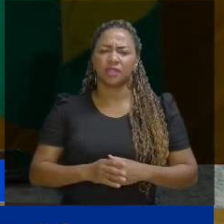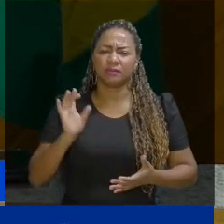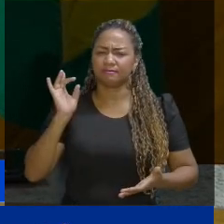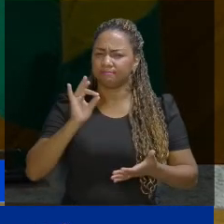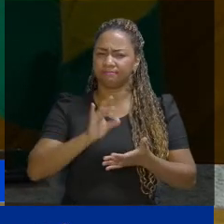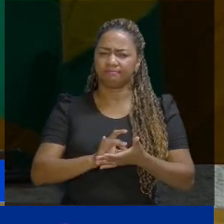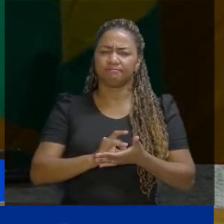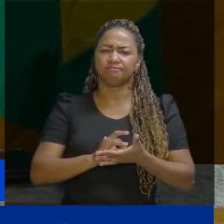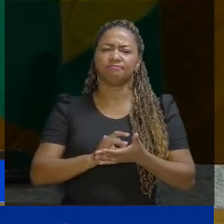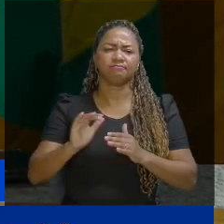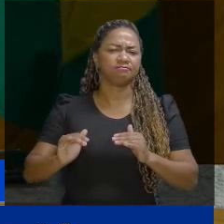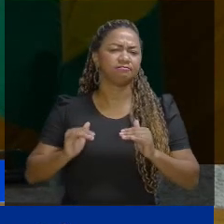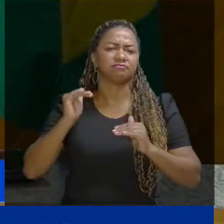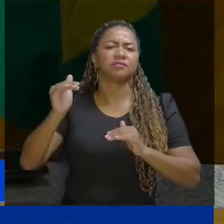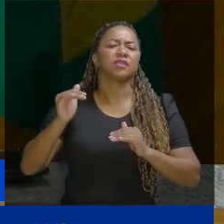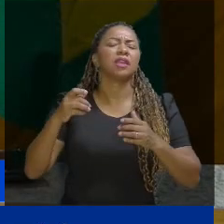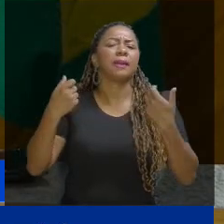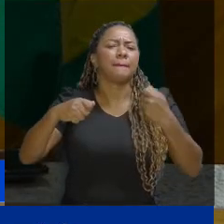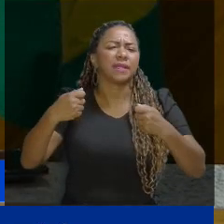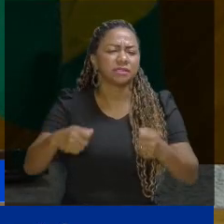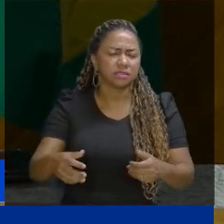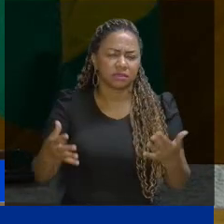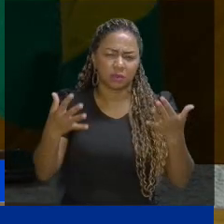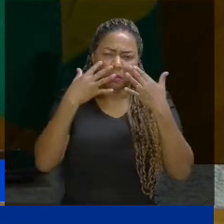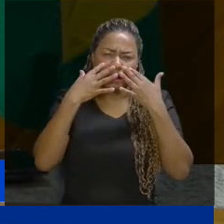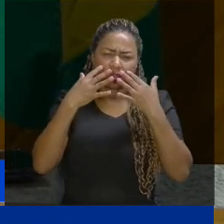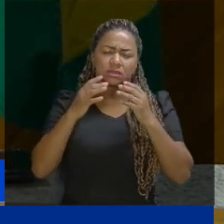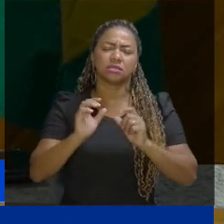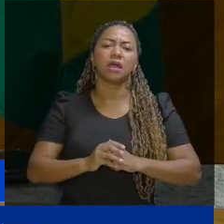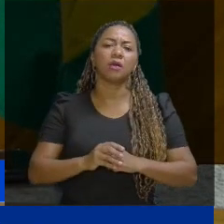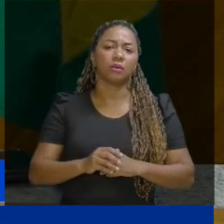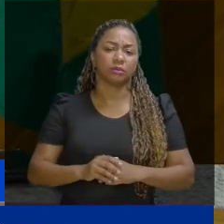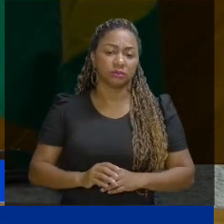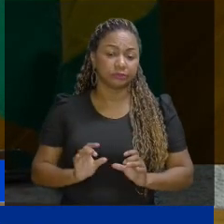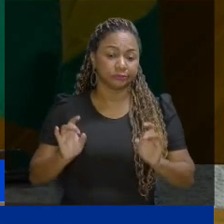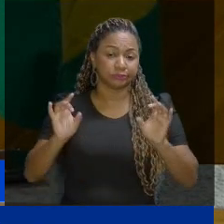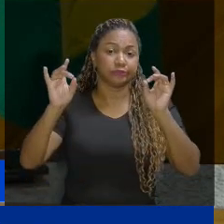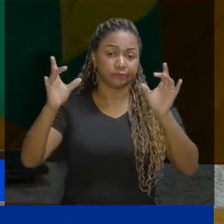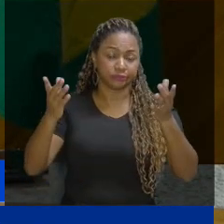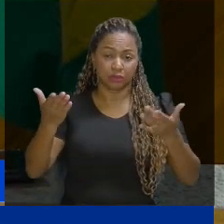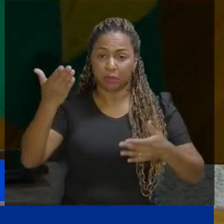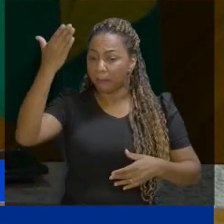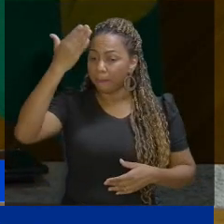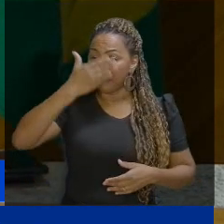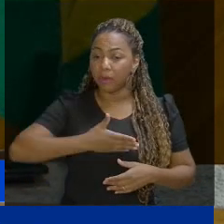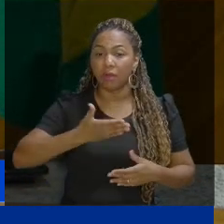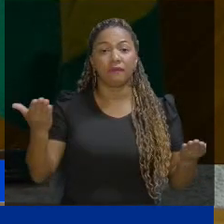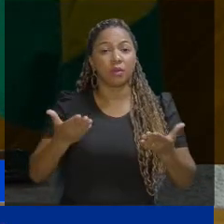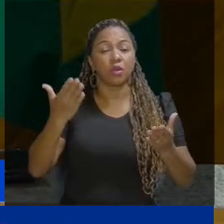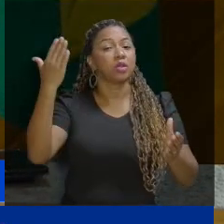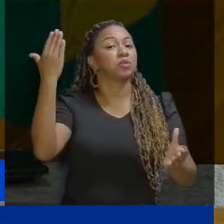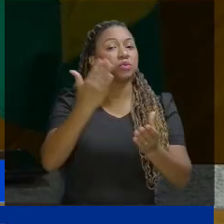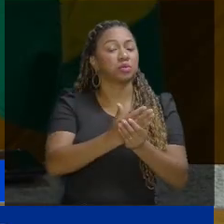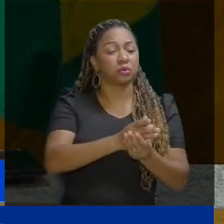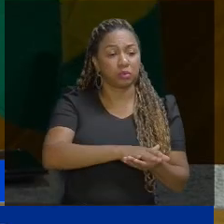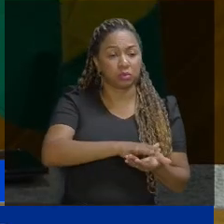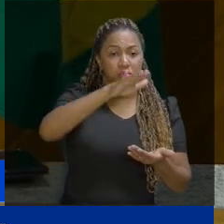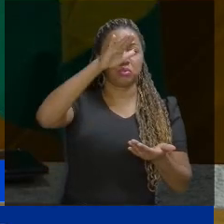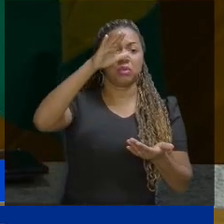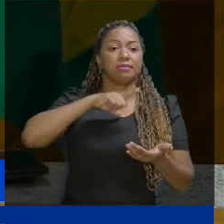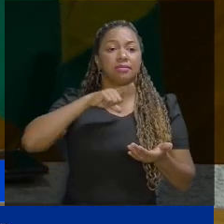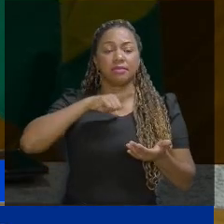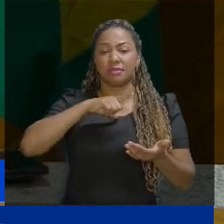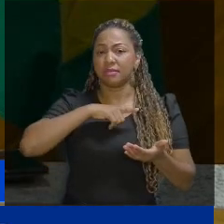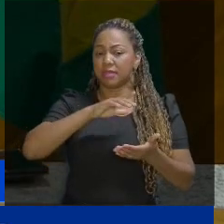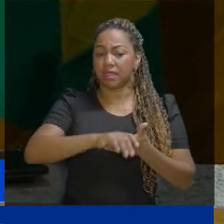realmente sobreleva e precisa de uma atenção especial é a questão que agora é objeto de prova nos autos. Nós temos uma